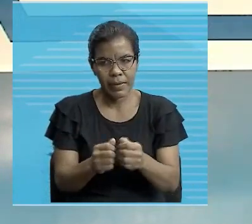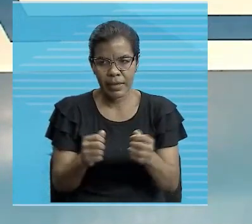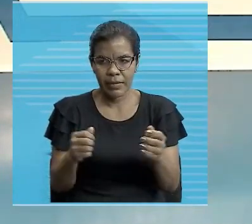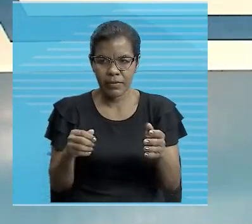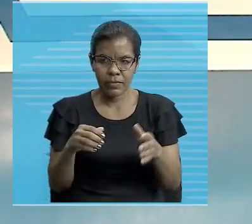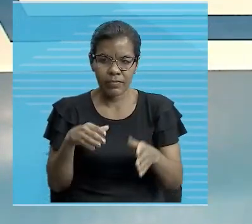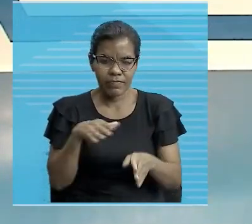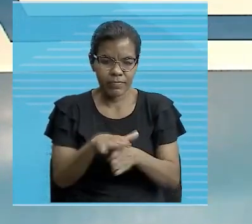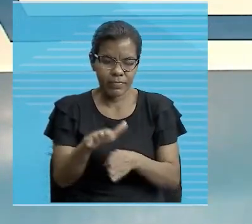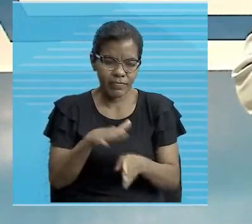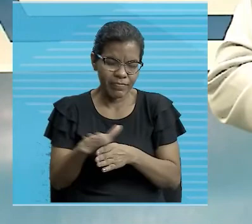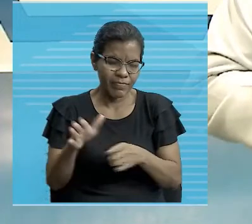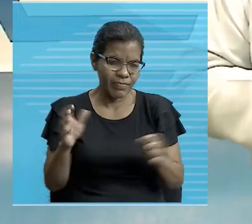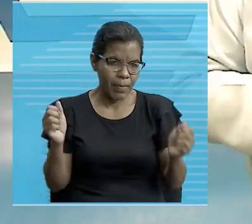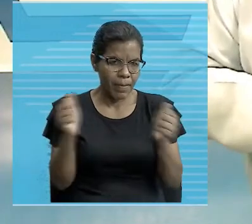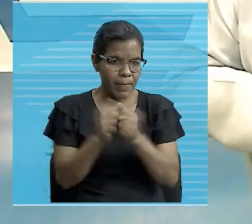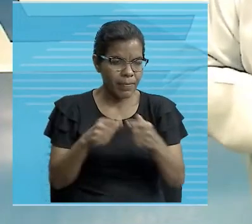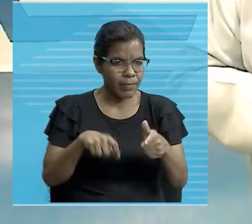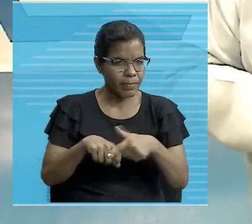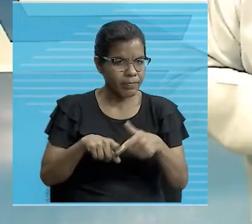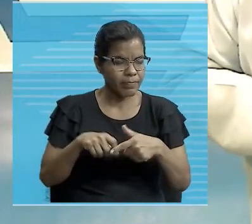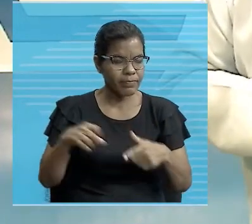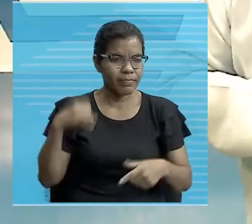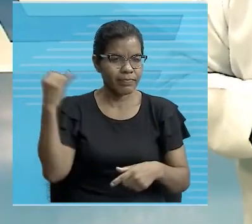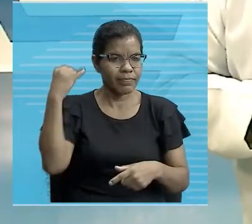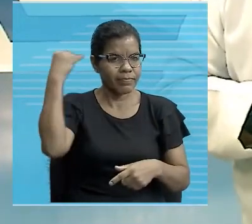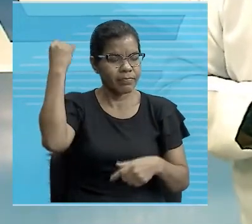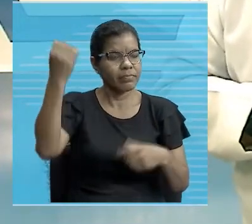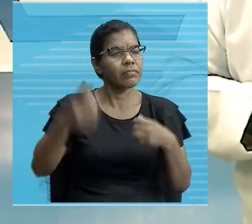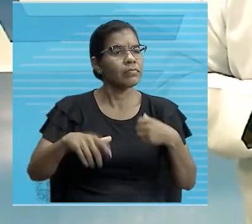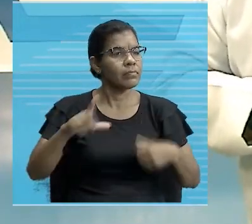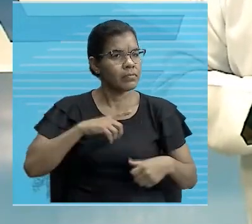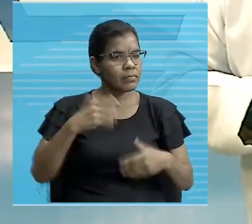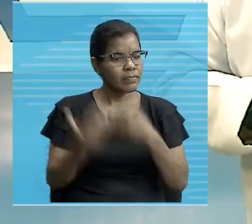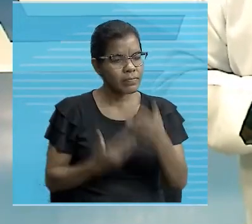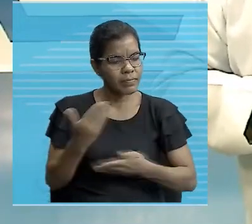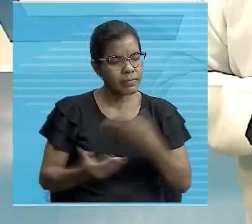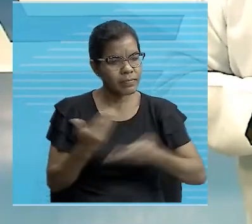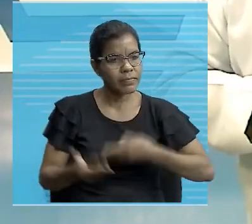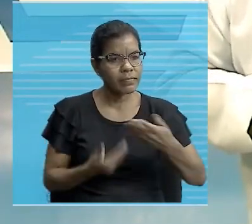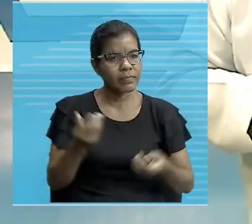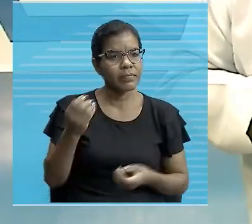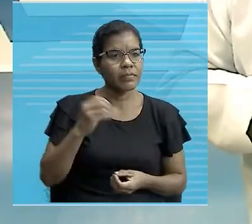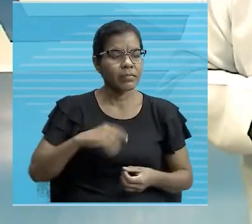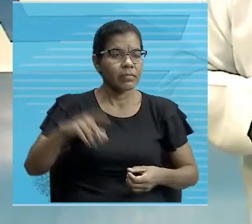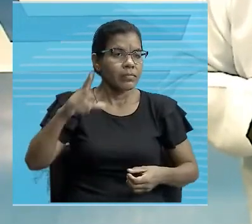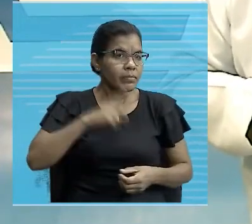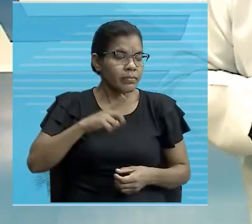importante demais que se tenha o cuidado, o devido cuidado, sob pena de ter